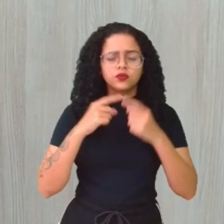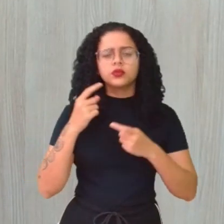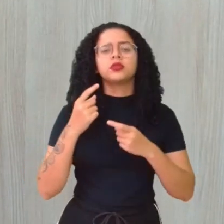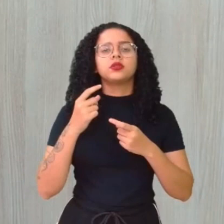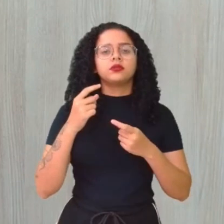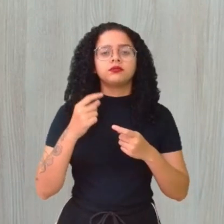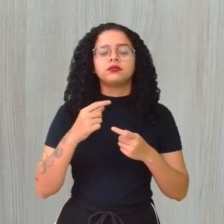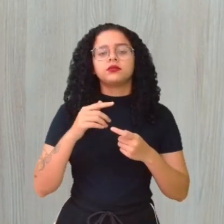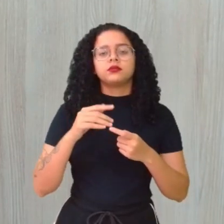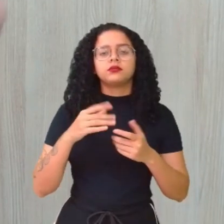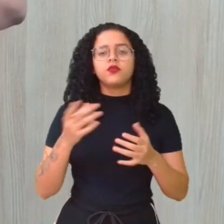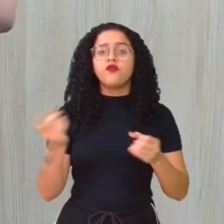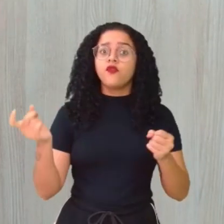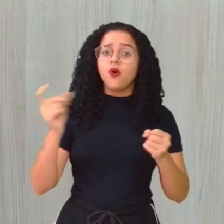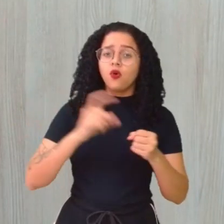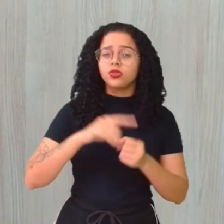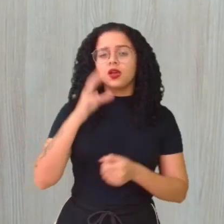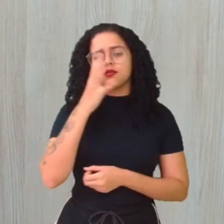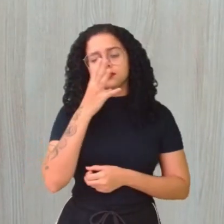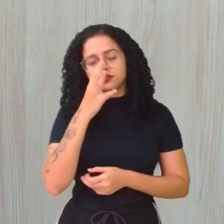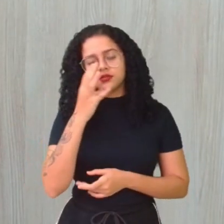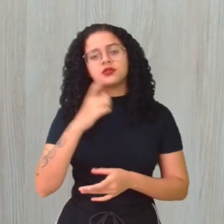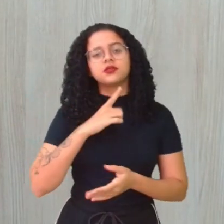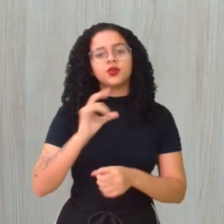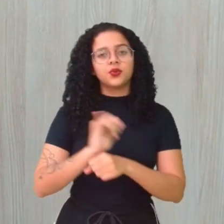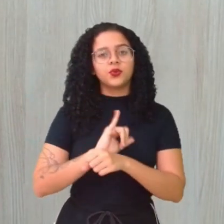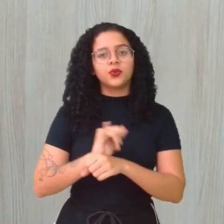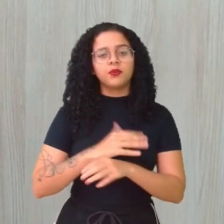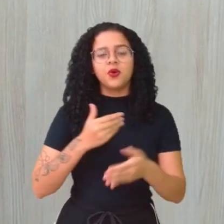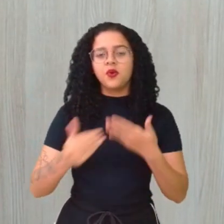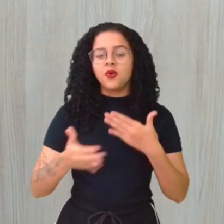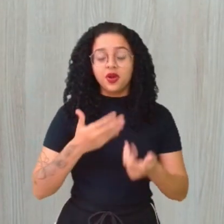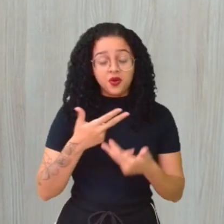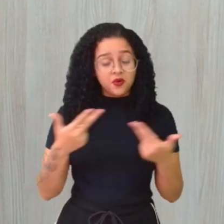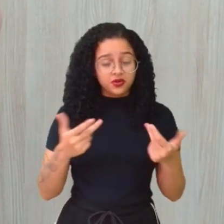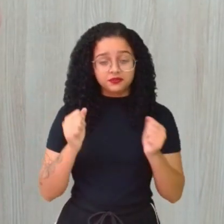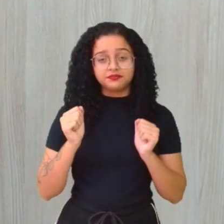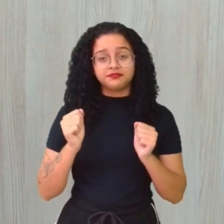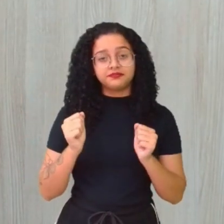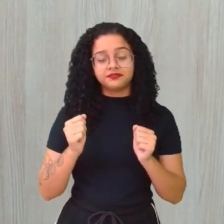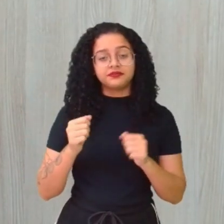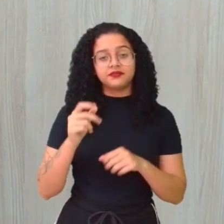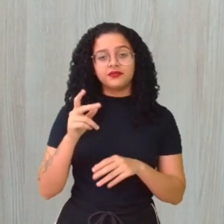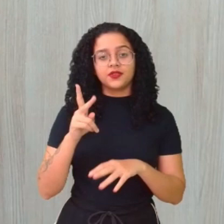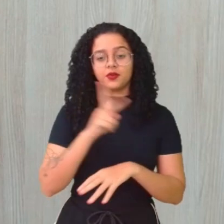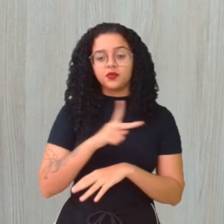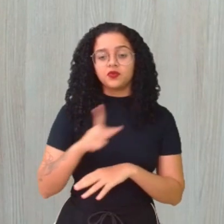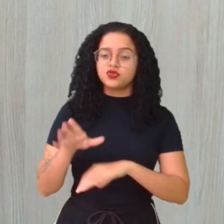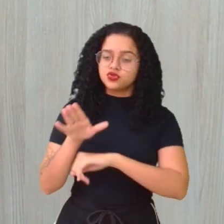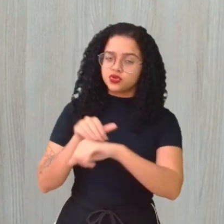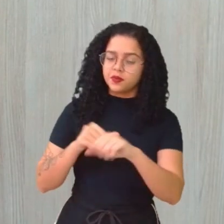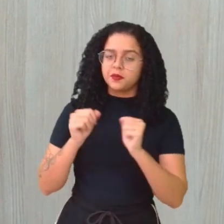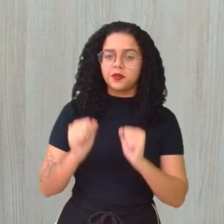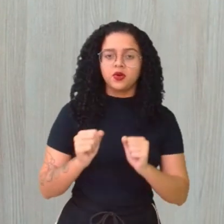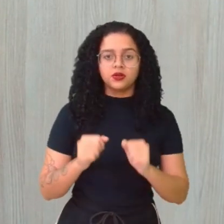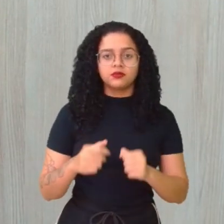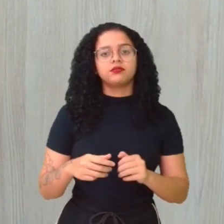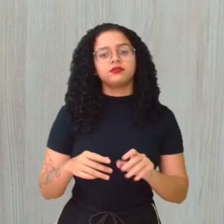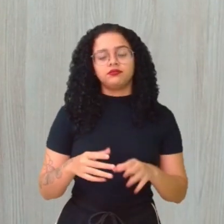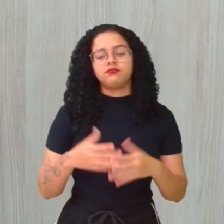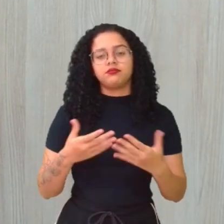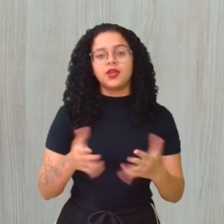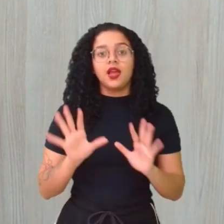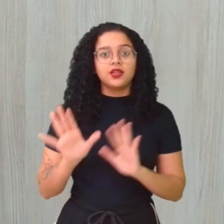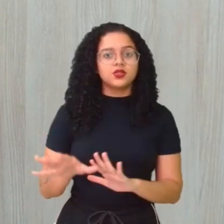dúvida em fluxograma, volta lá. A aula está no YouTube. E qualquer coisa, tutor, estamos aqui também. E é